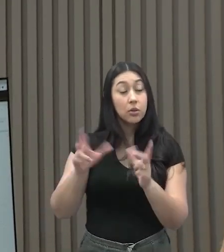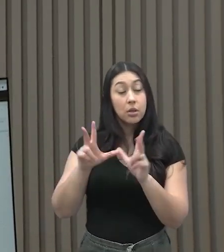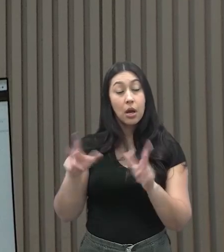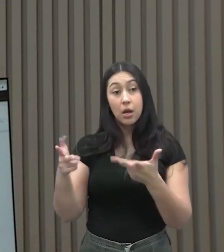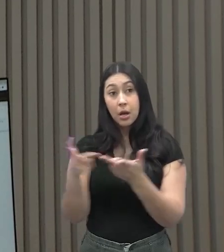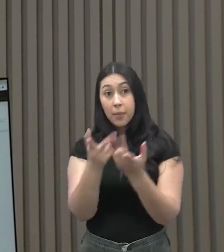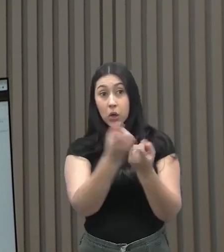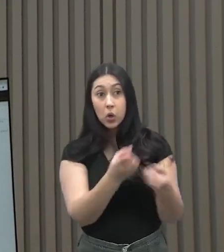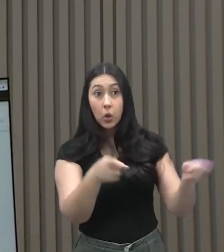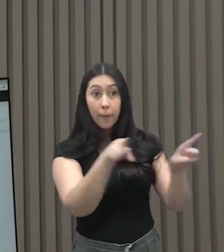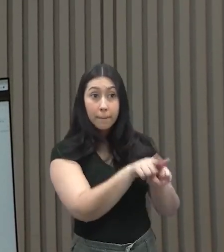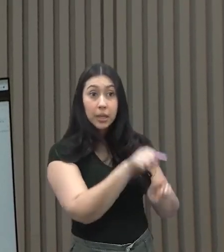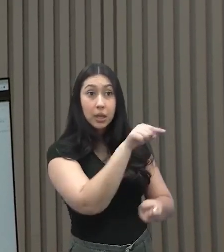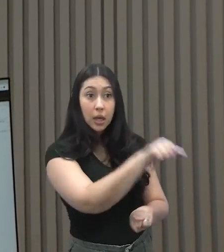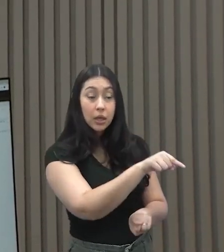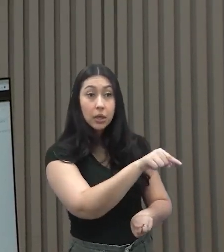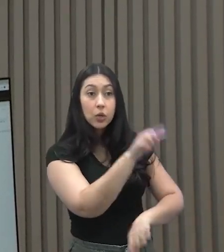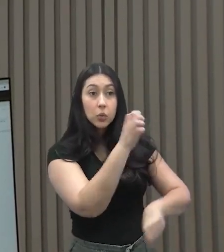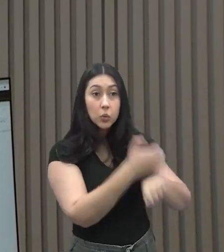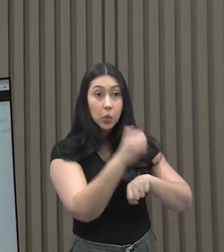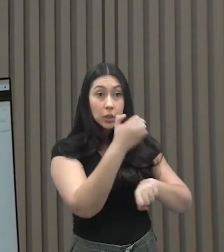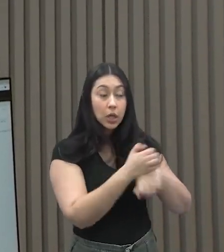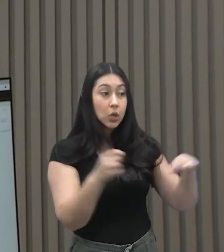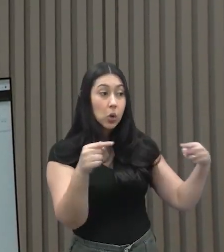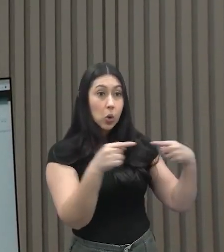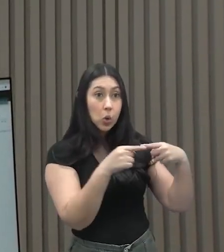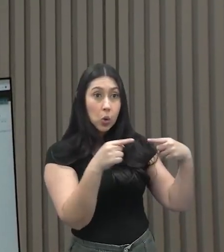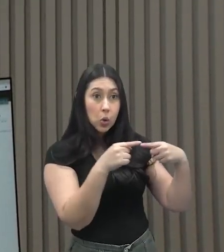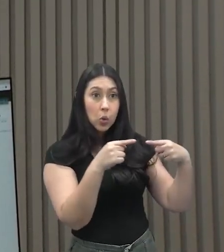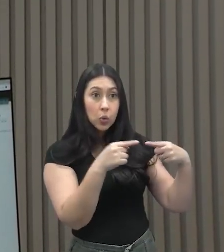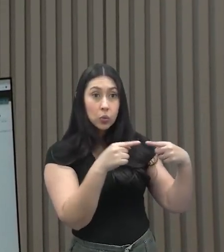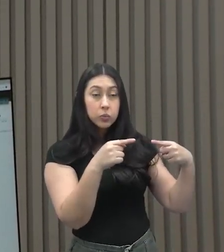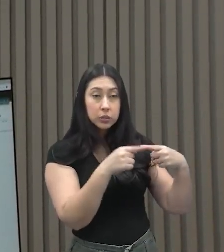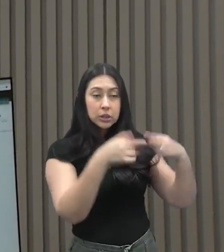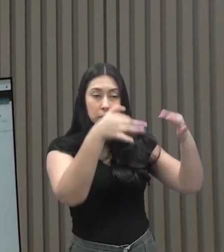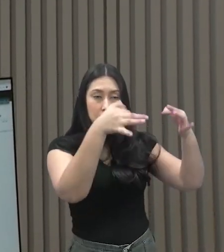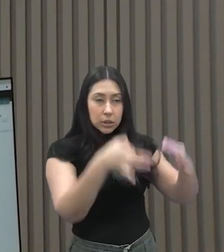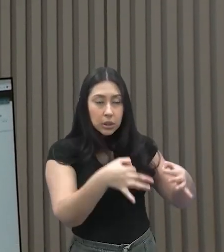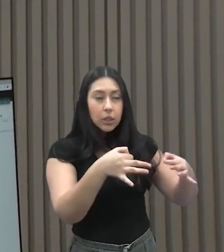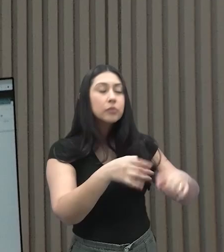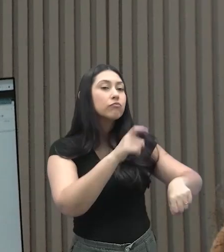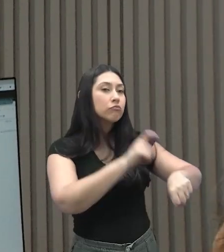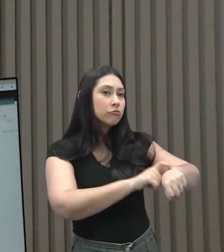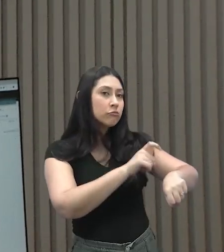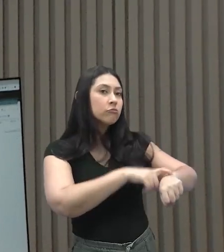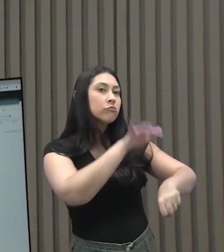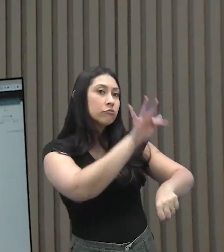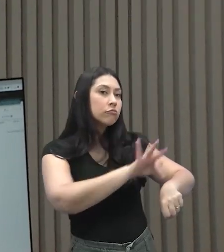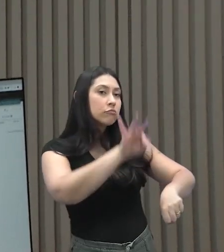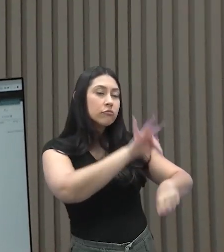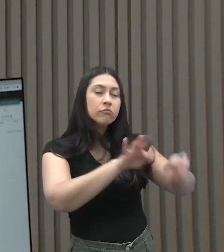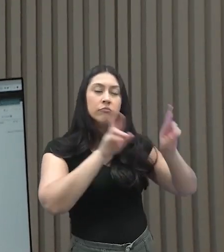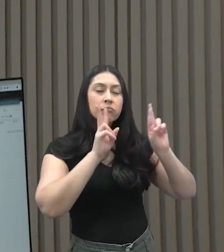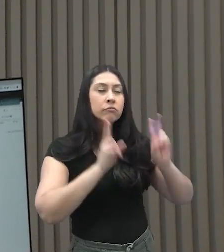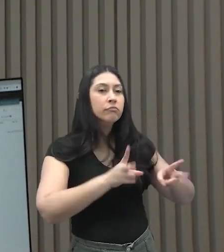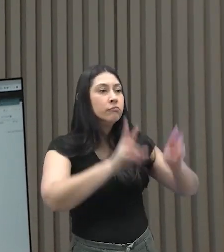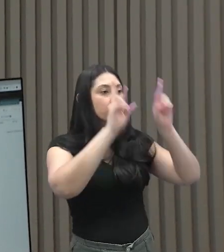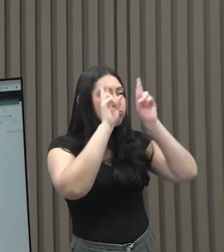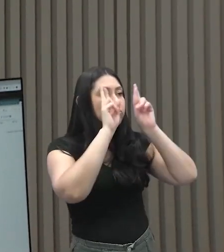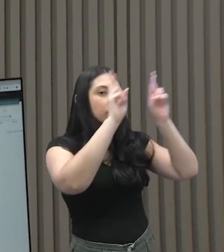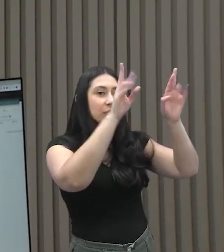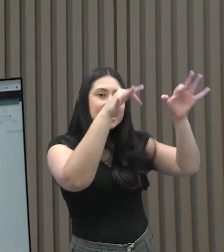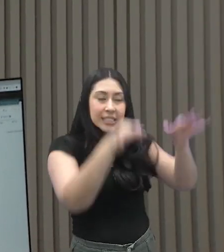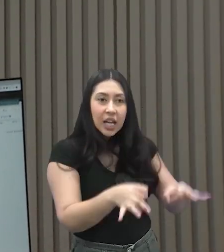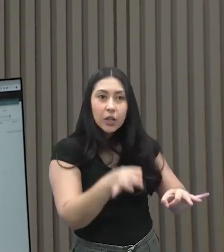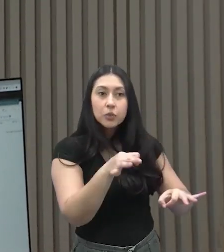Câmara em conjunto com o estagiário quando ele é chamado, para atender melhor a necessidade dele de acordo com o horário do estudo, sempre respeitando o